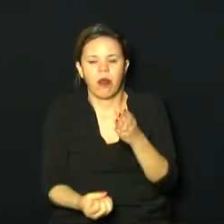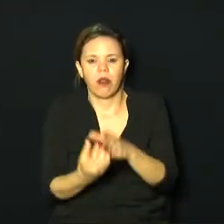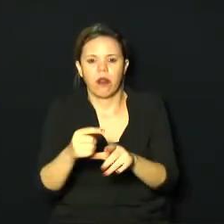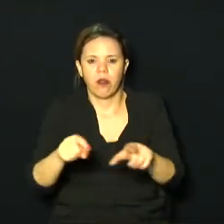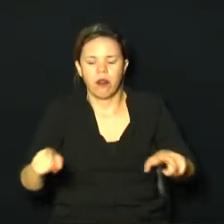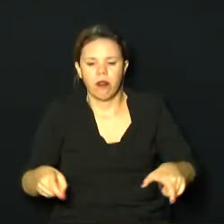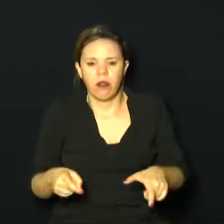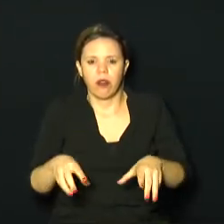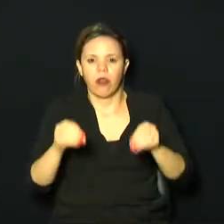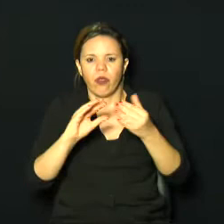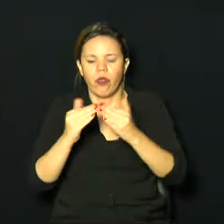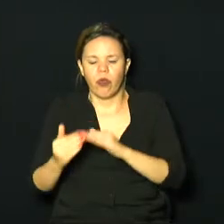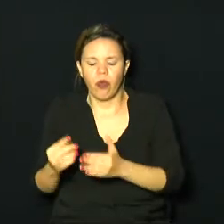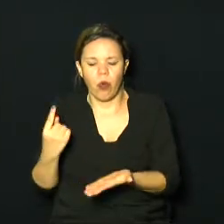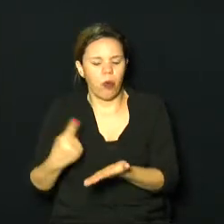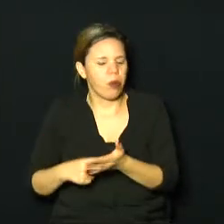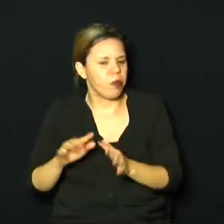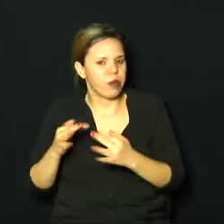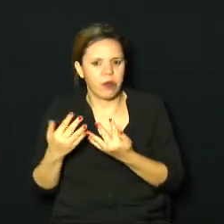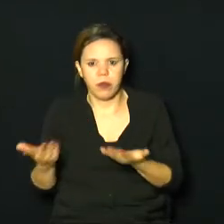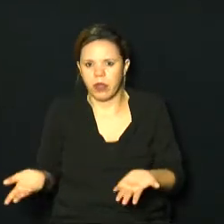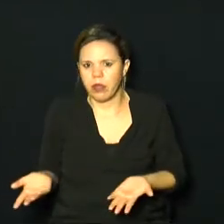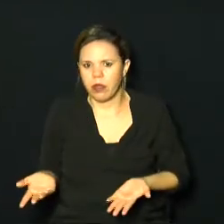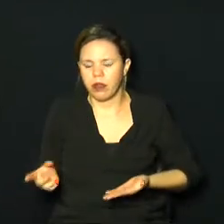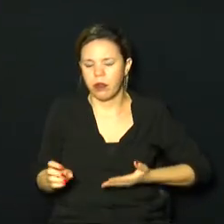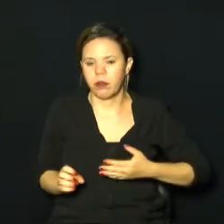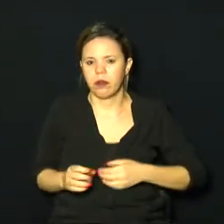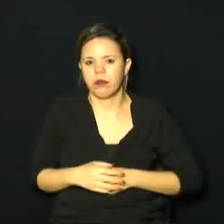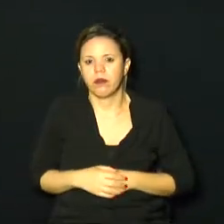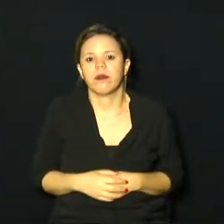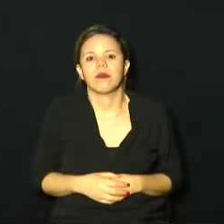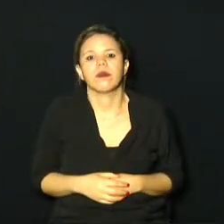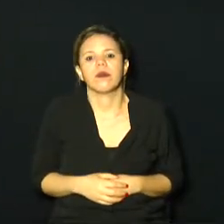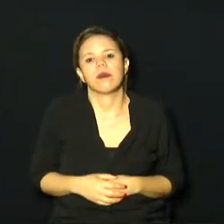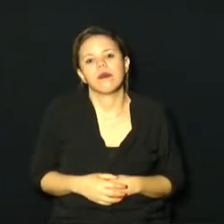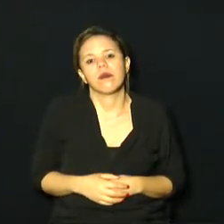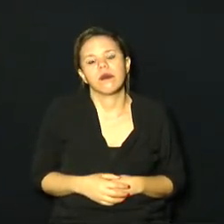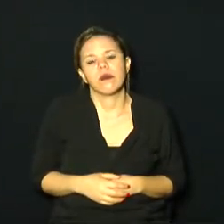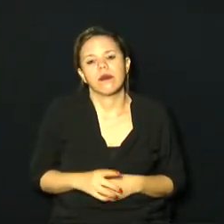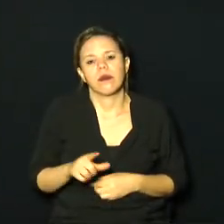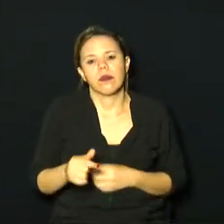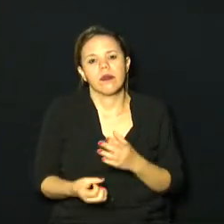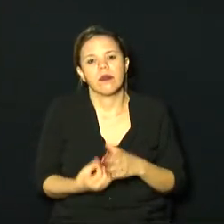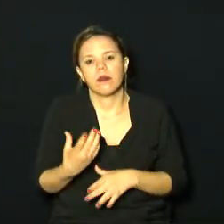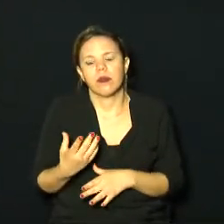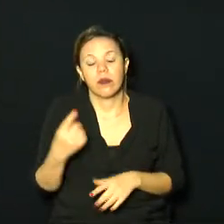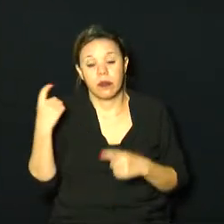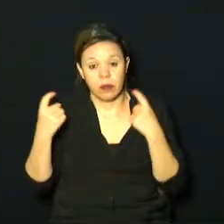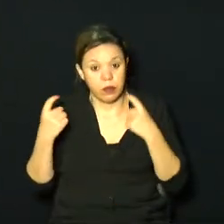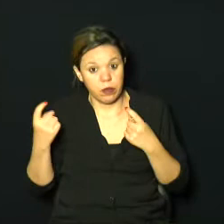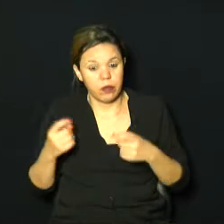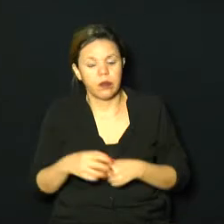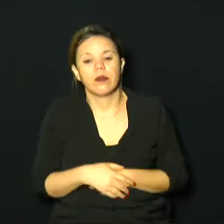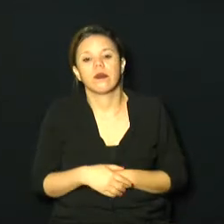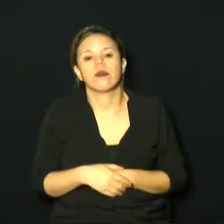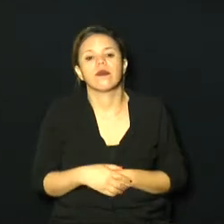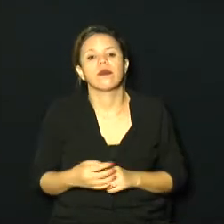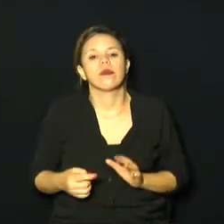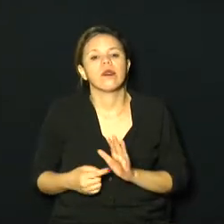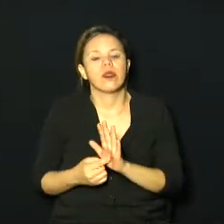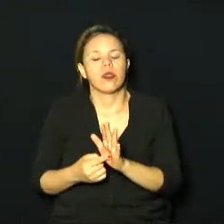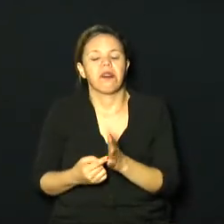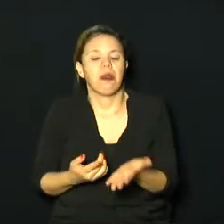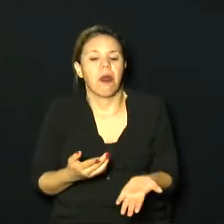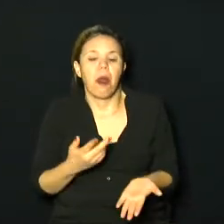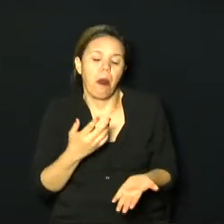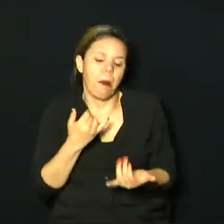não ter nenhum compromisso com essas famílias. E aparece, e daí vem o desfecho, que é muito preocupante, que aparece como um